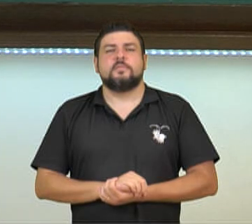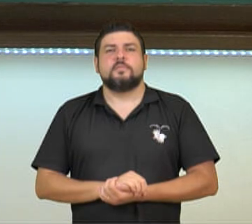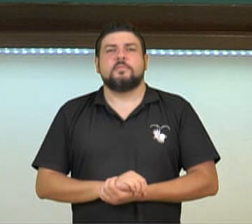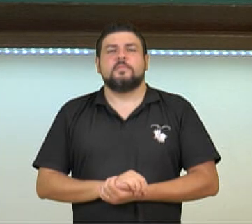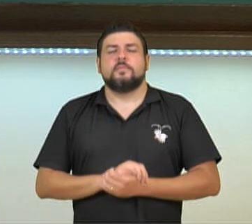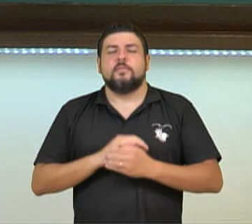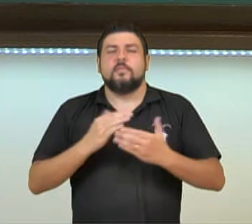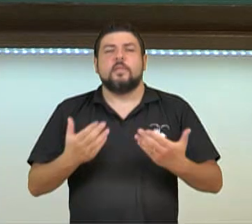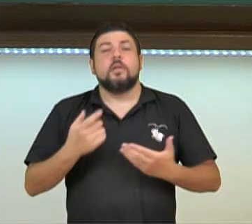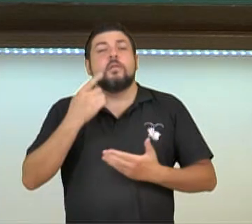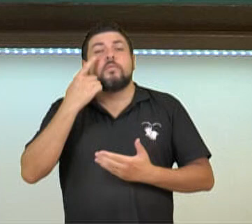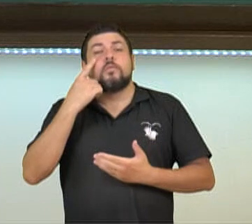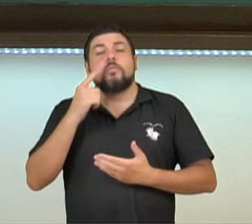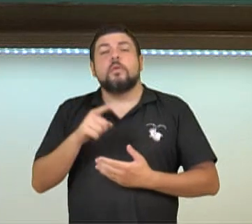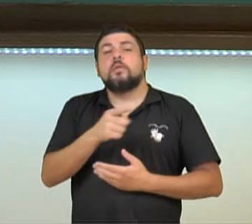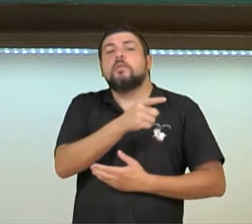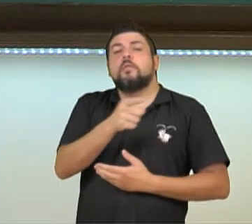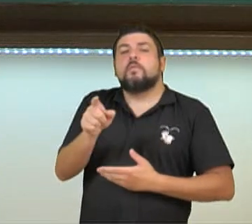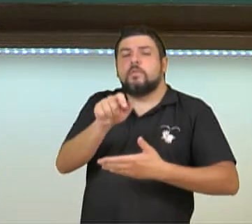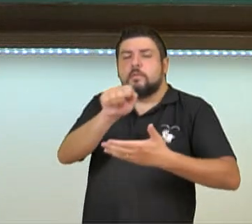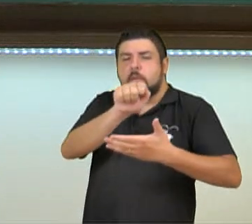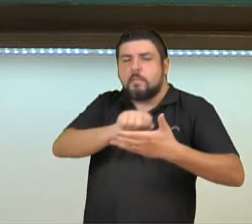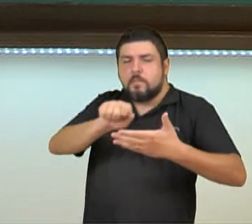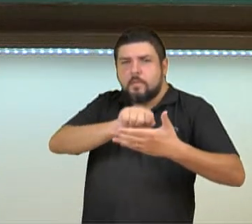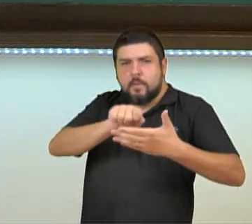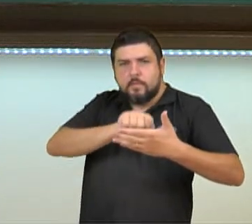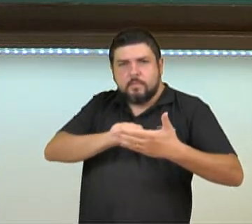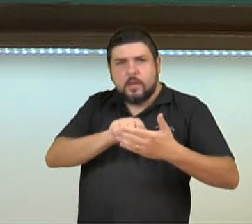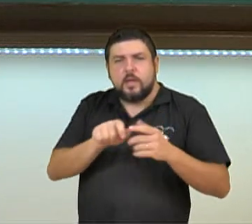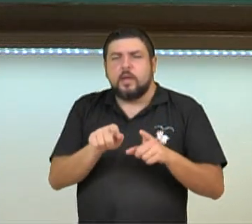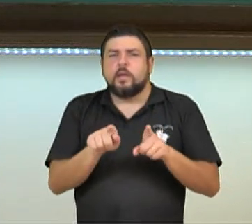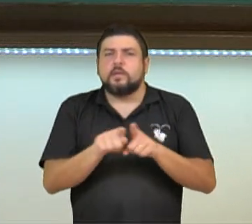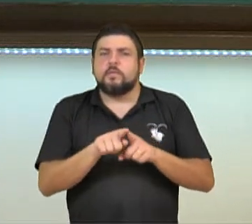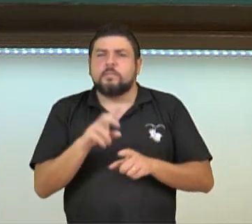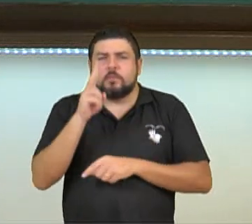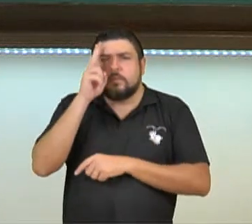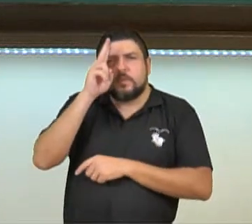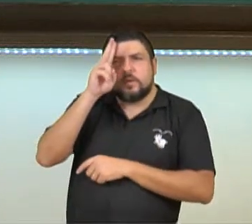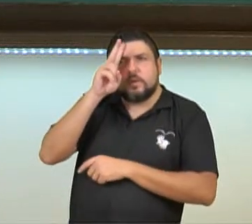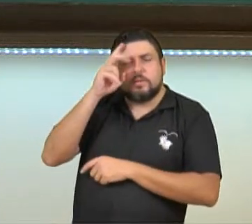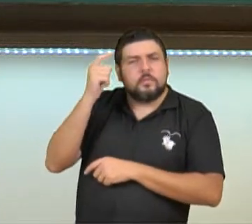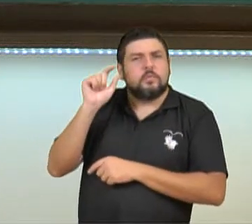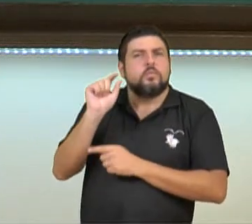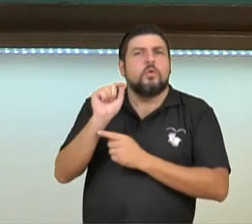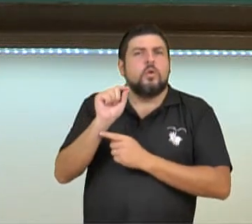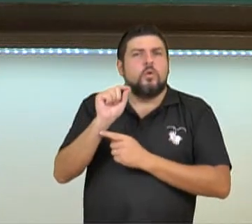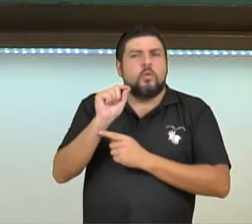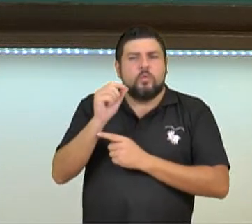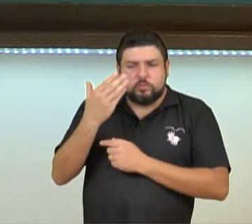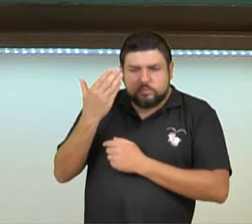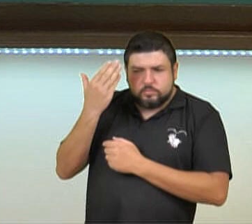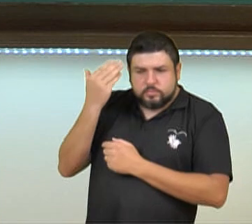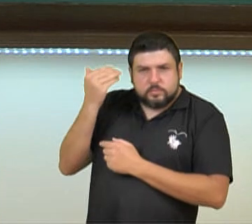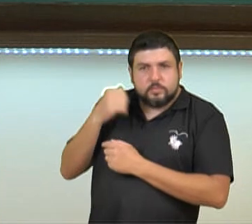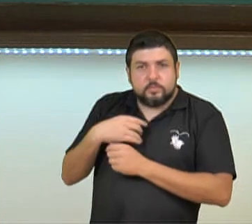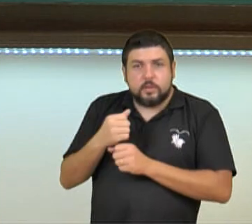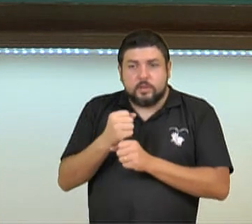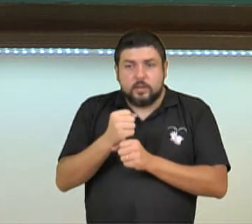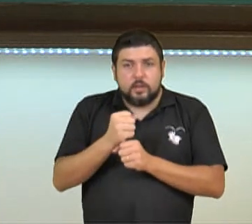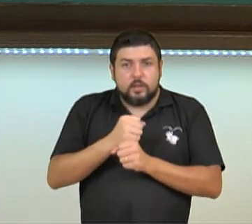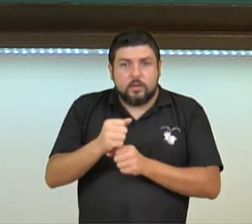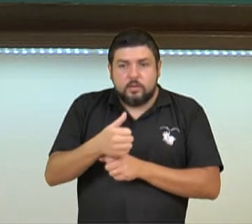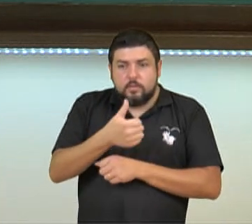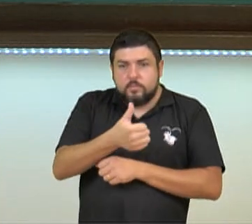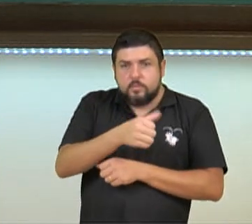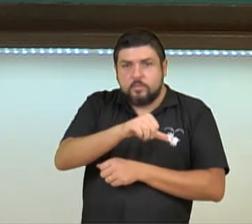Então vamos verificar o que vocês escreveram e fizeram uma releitura, uma lembrança literalmente, porque isso já foi visto em outros momentos